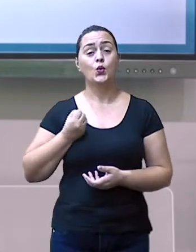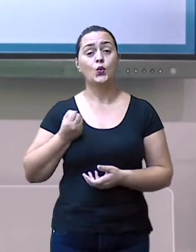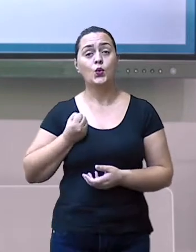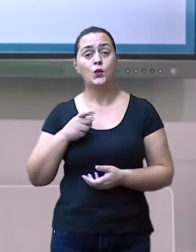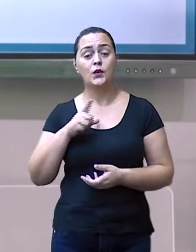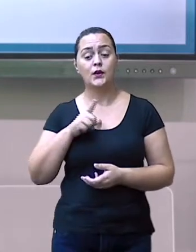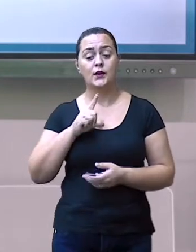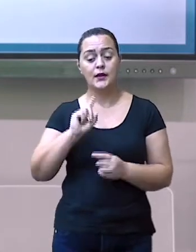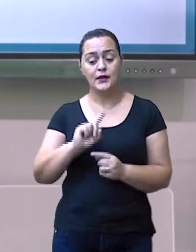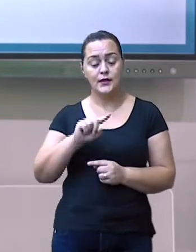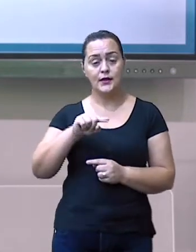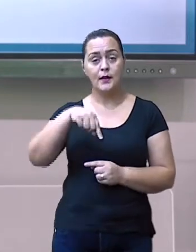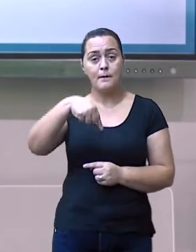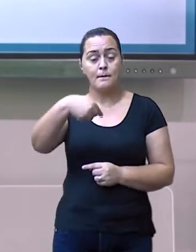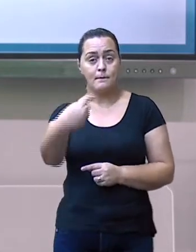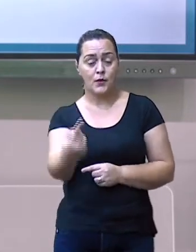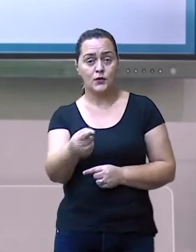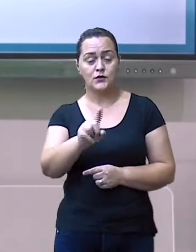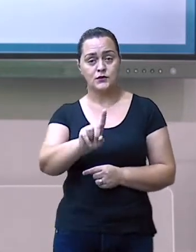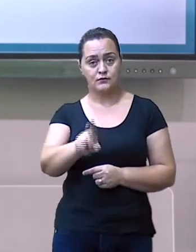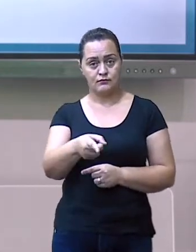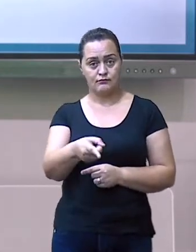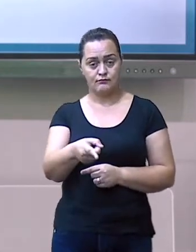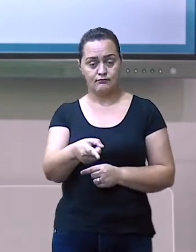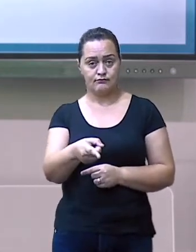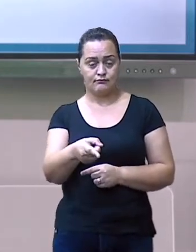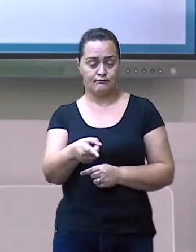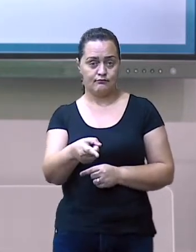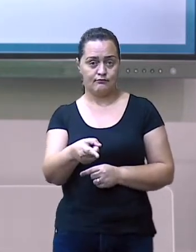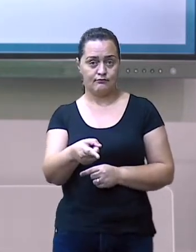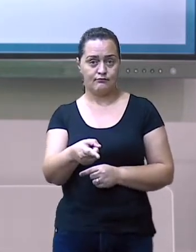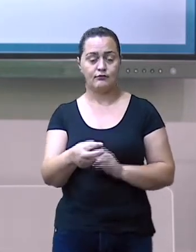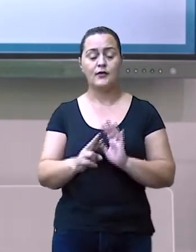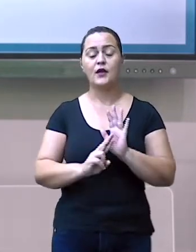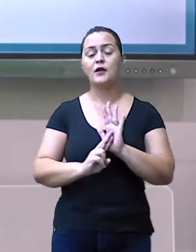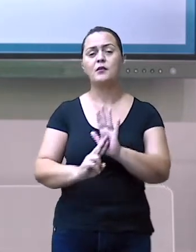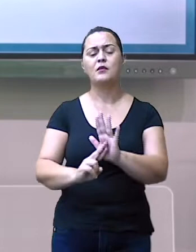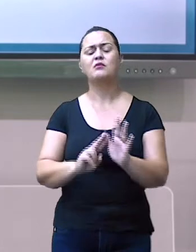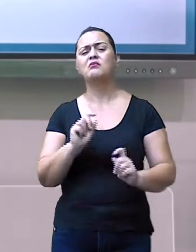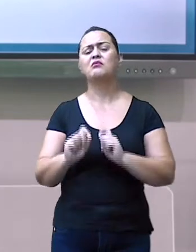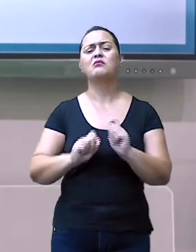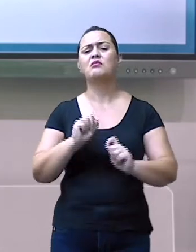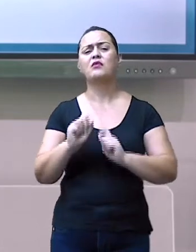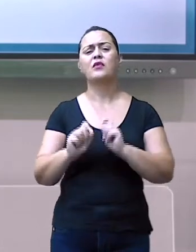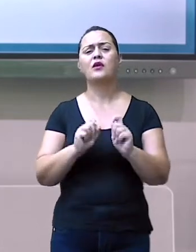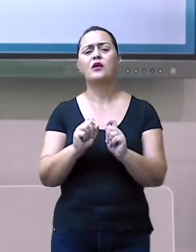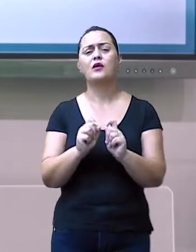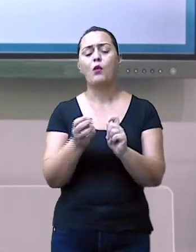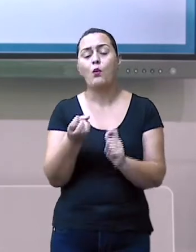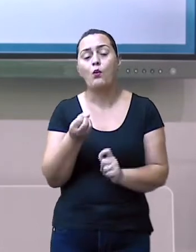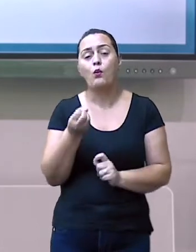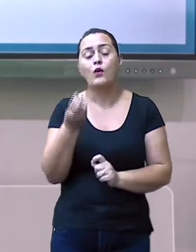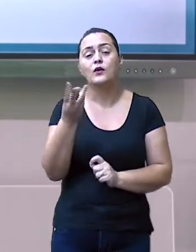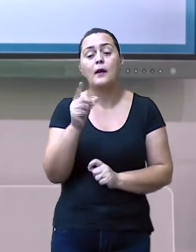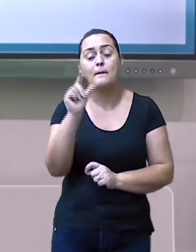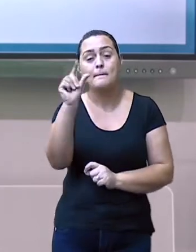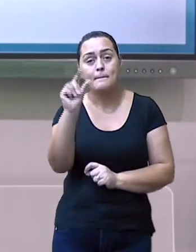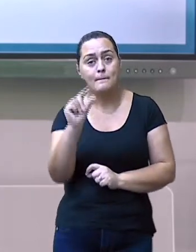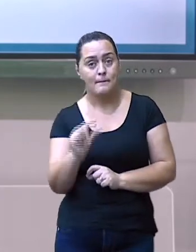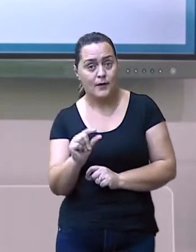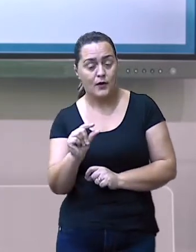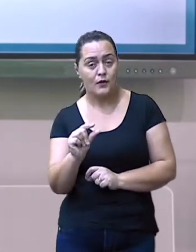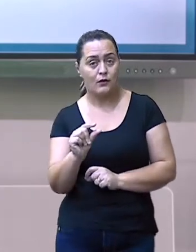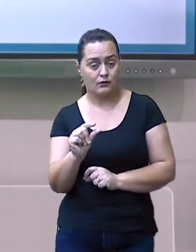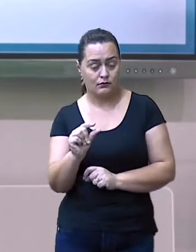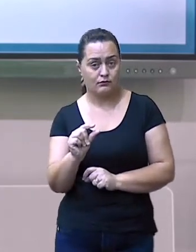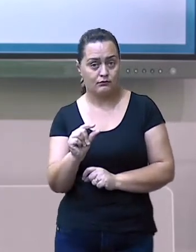vírgula, ou seja, antes da unidade, eles representam quantidades menores do que um inteiro, certo? Eles